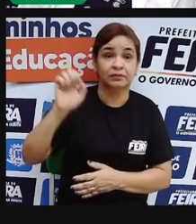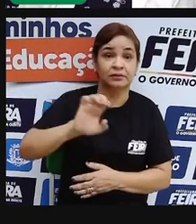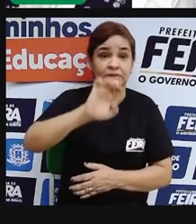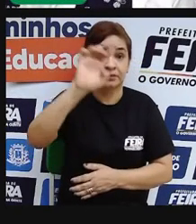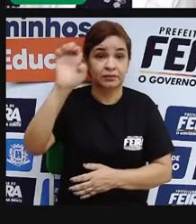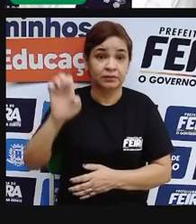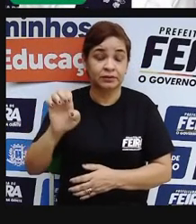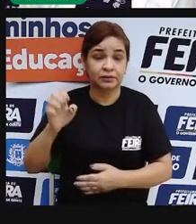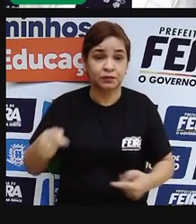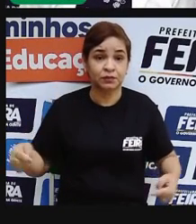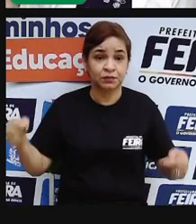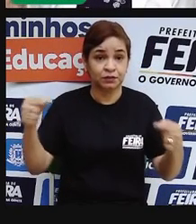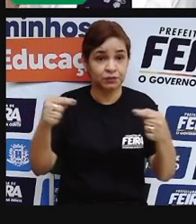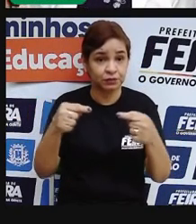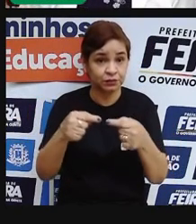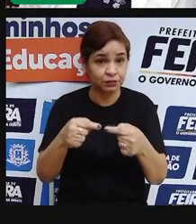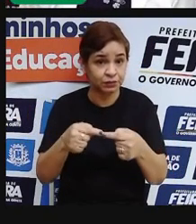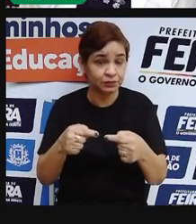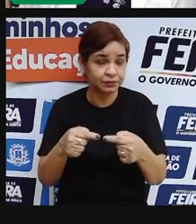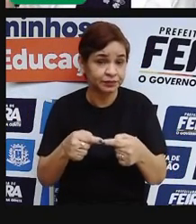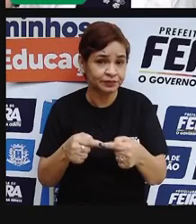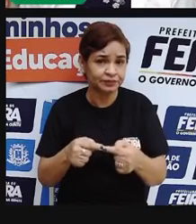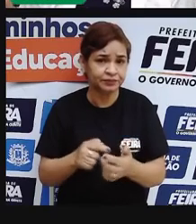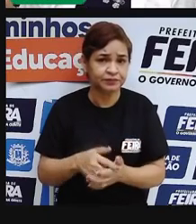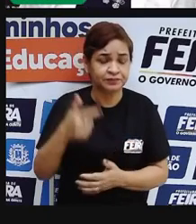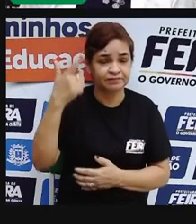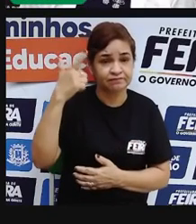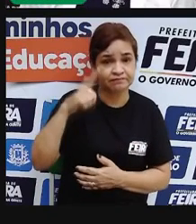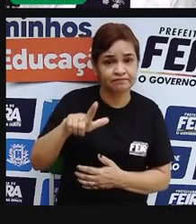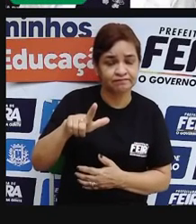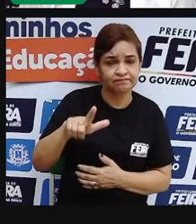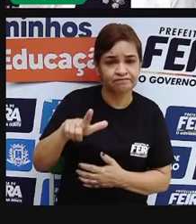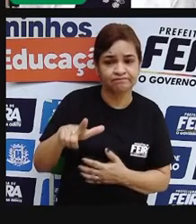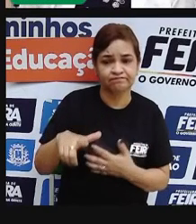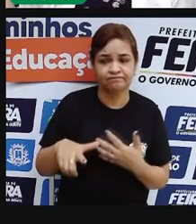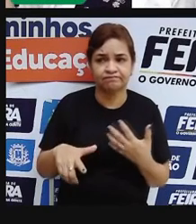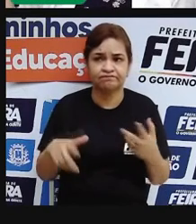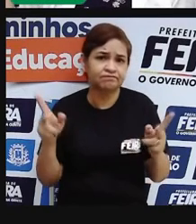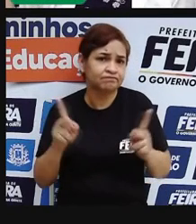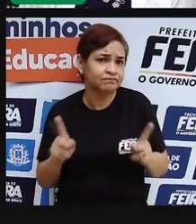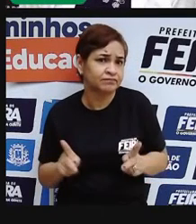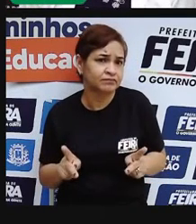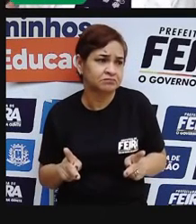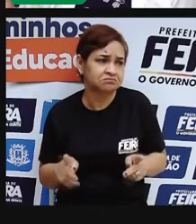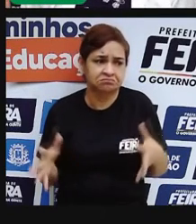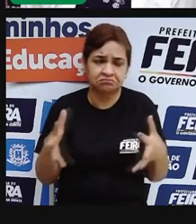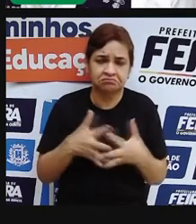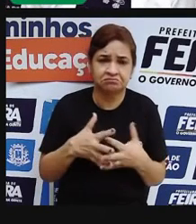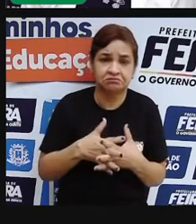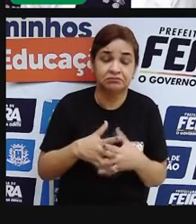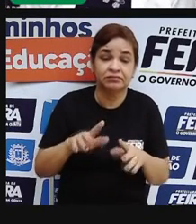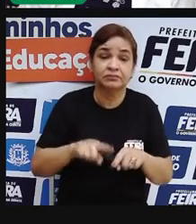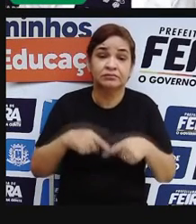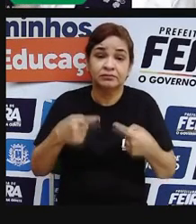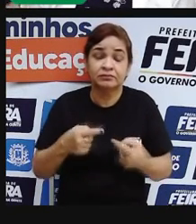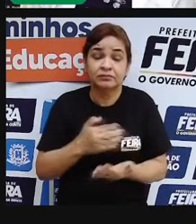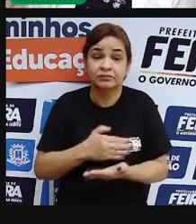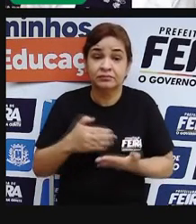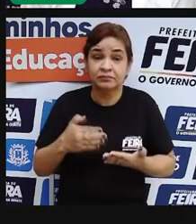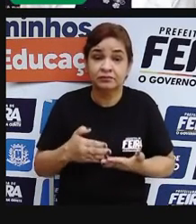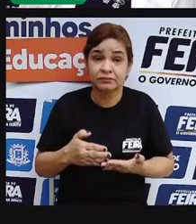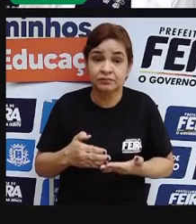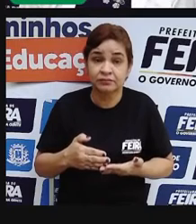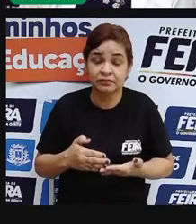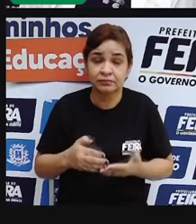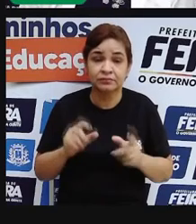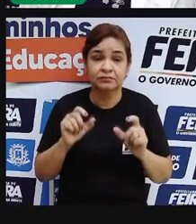se conectaram ainda que não tenha sido de forma pacífica começou a surgir aí a